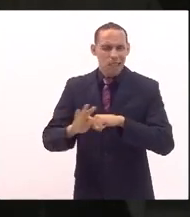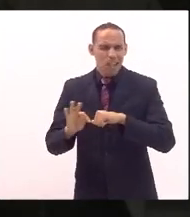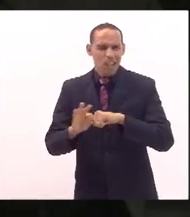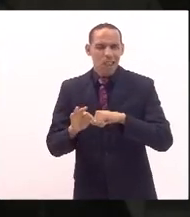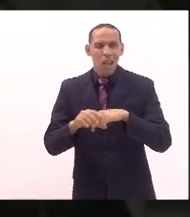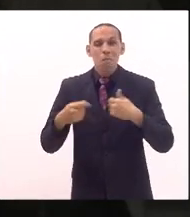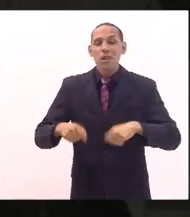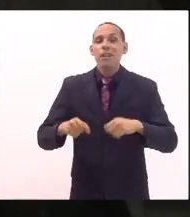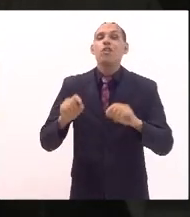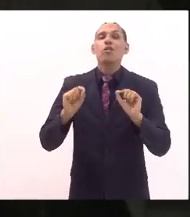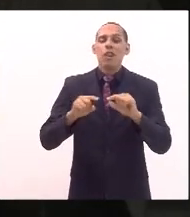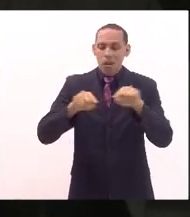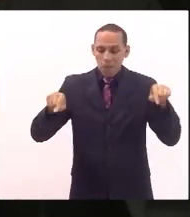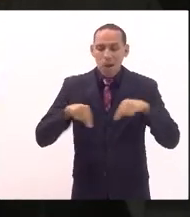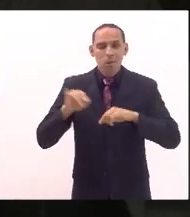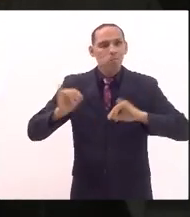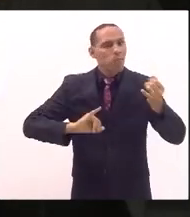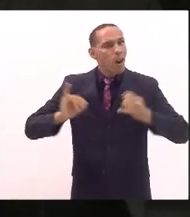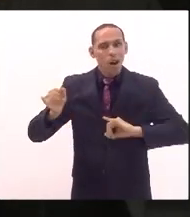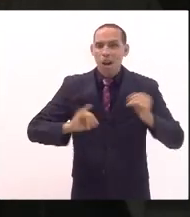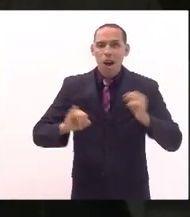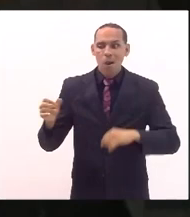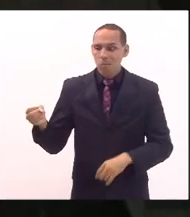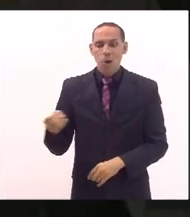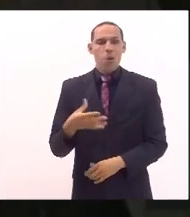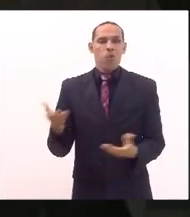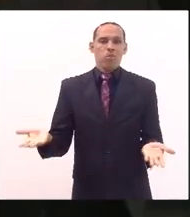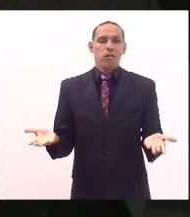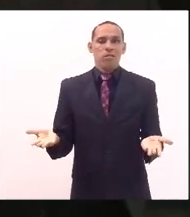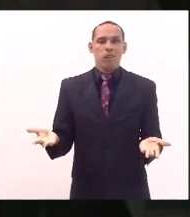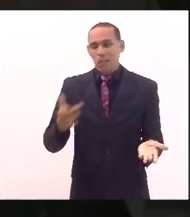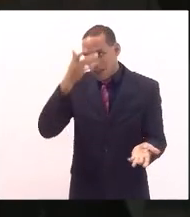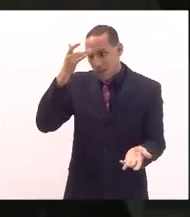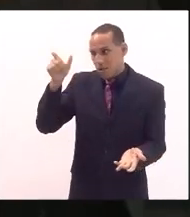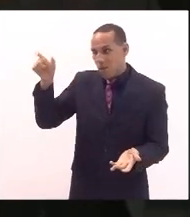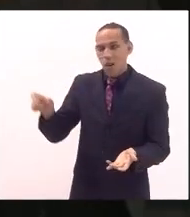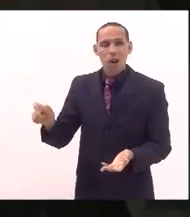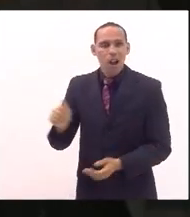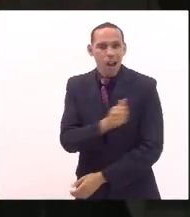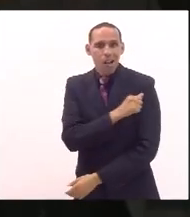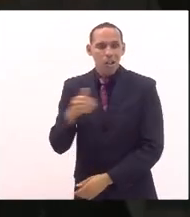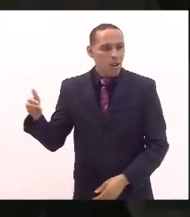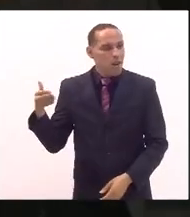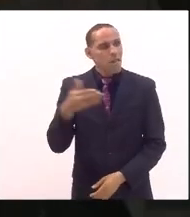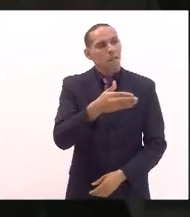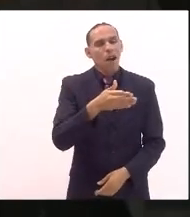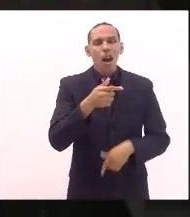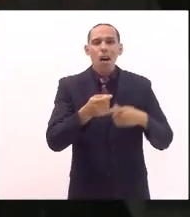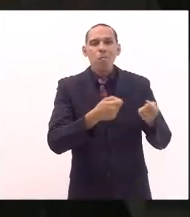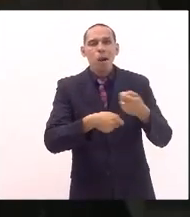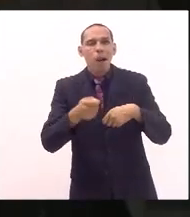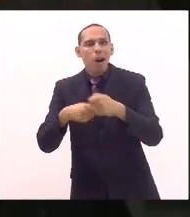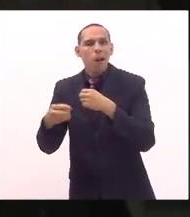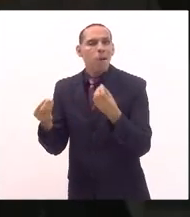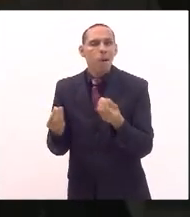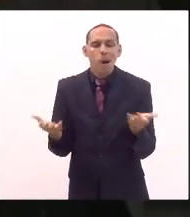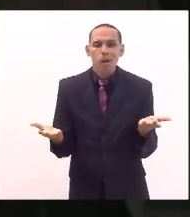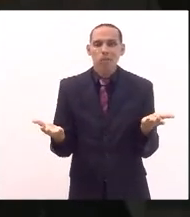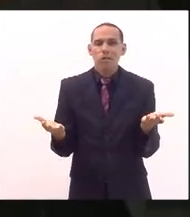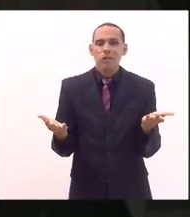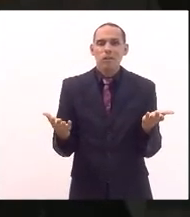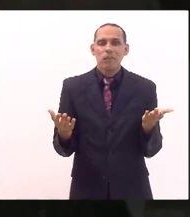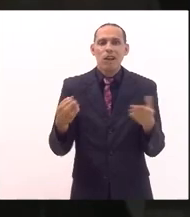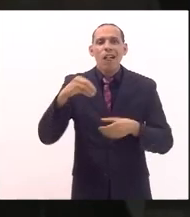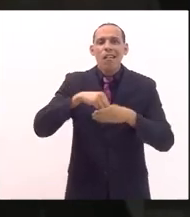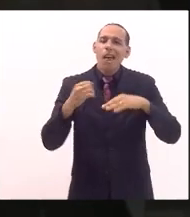tem que ter Laboratórios modernos como é que o estudante vai para o mercado de trabalho depois para lhe